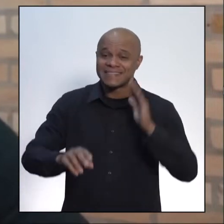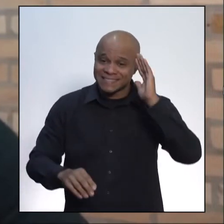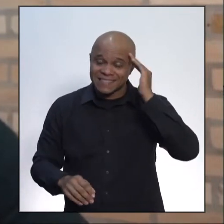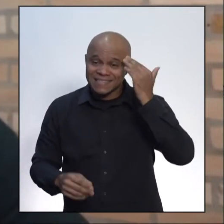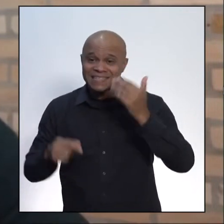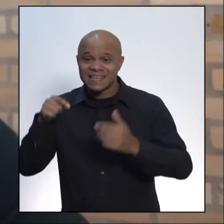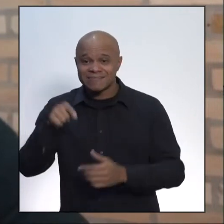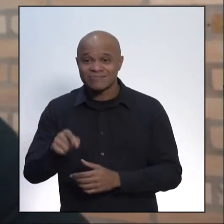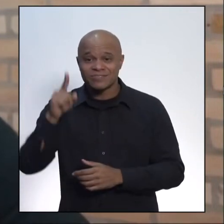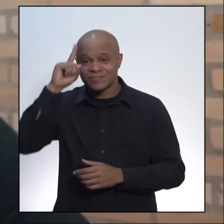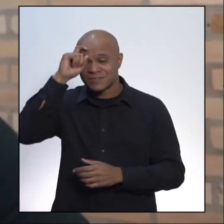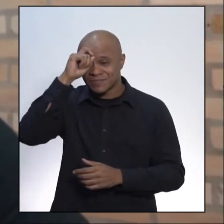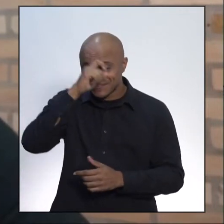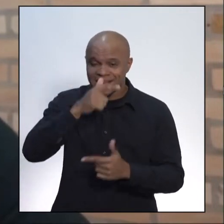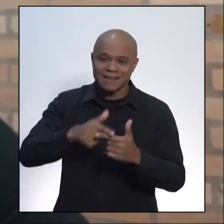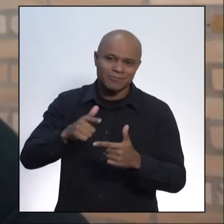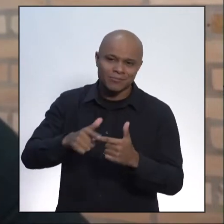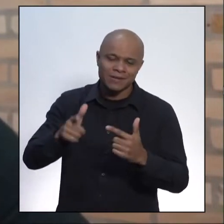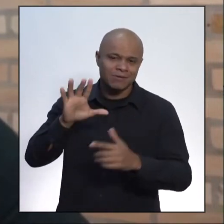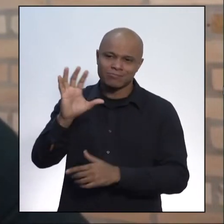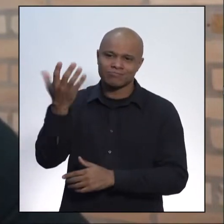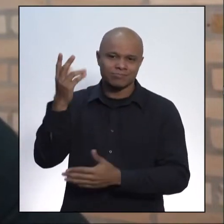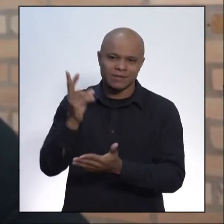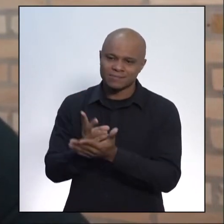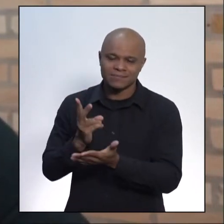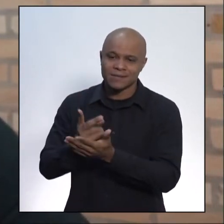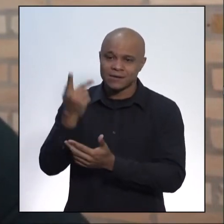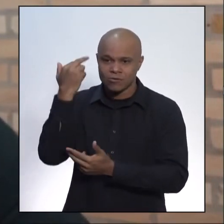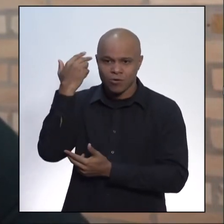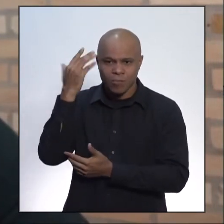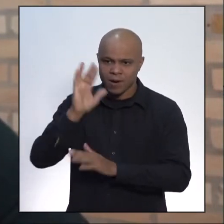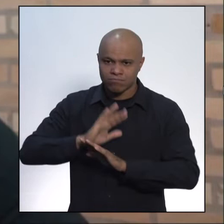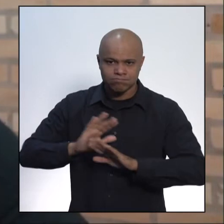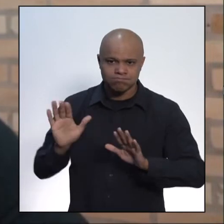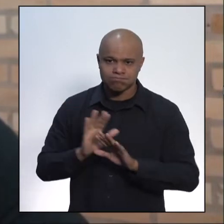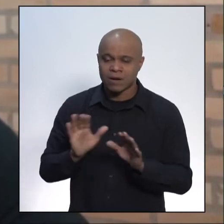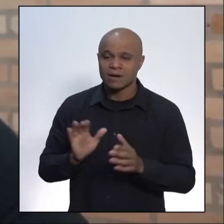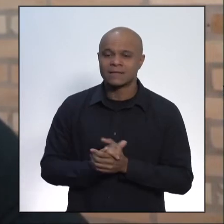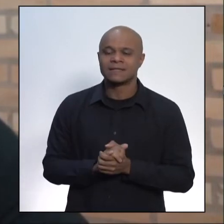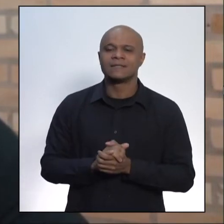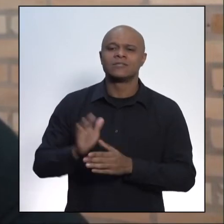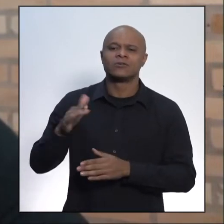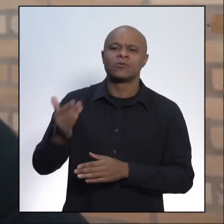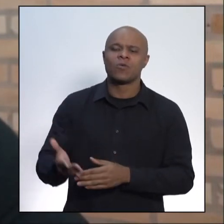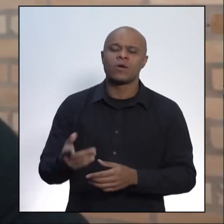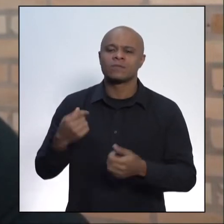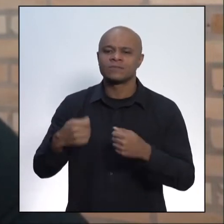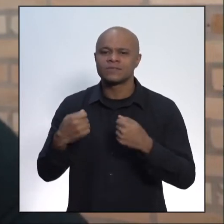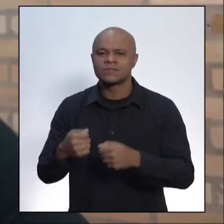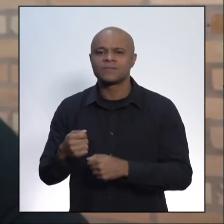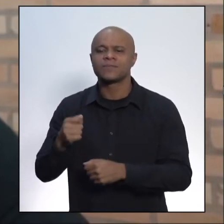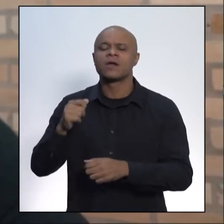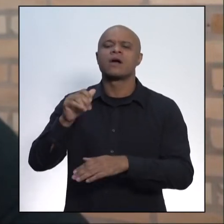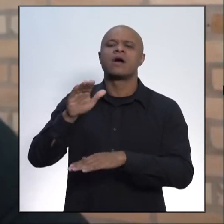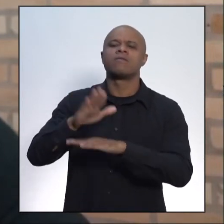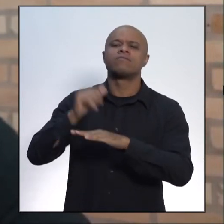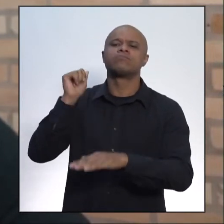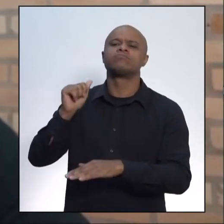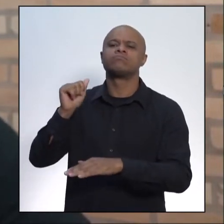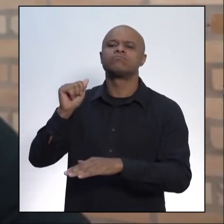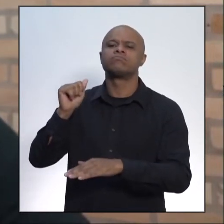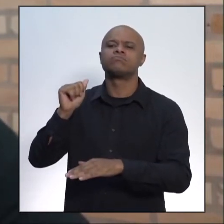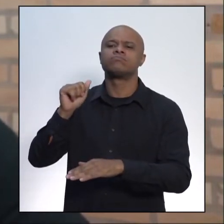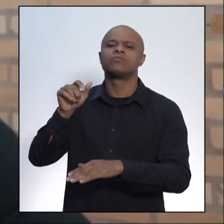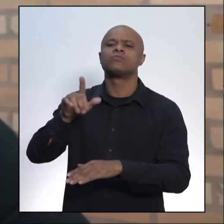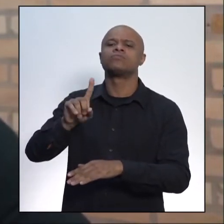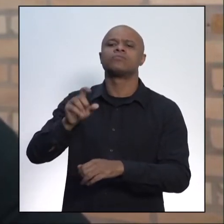situações de indisciplina, elas acontecem, né? Quando que a gente precisa fazer uma intervenção, quando é importante parar